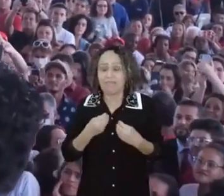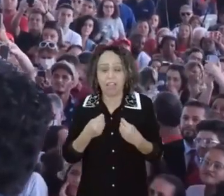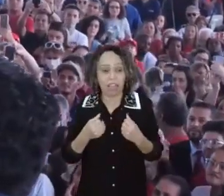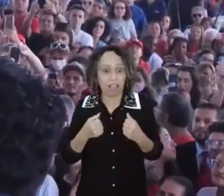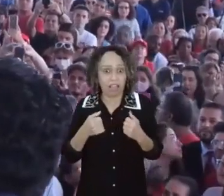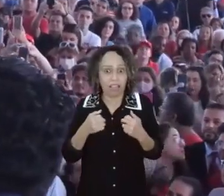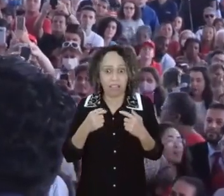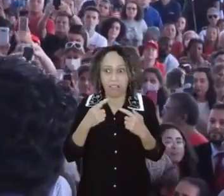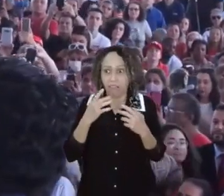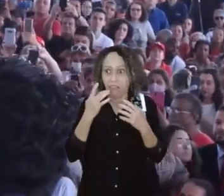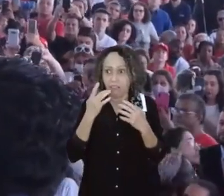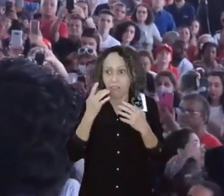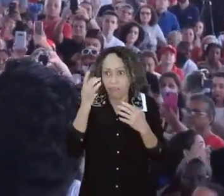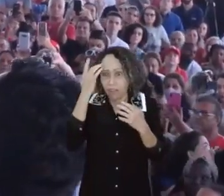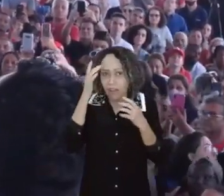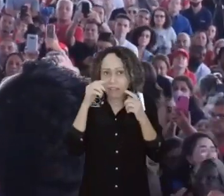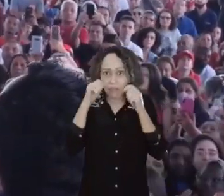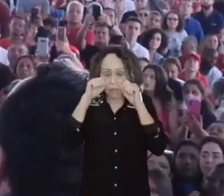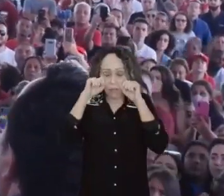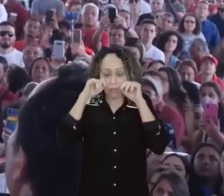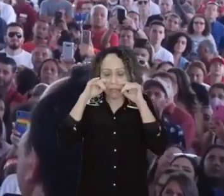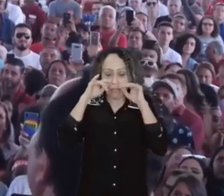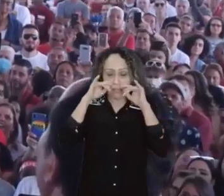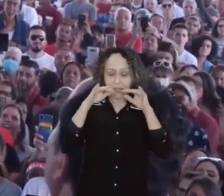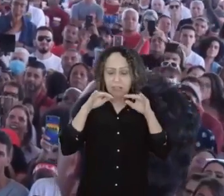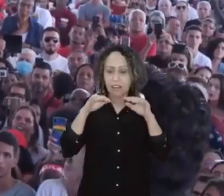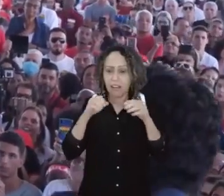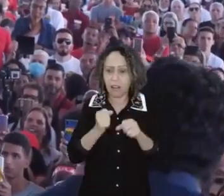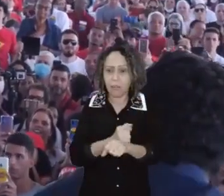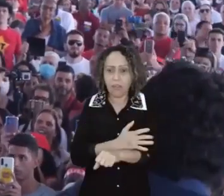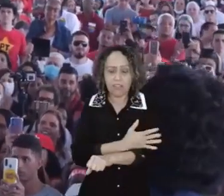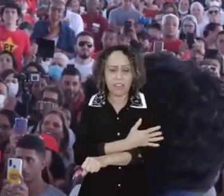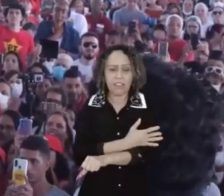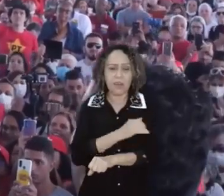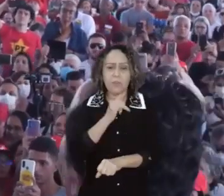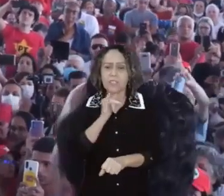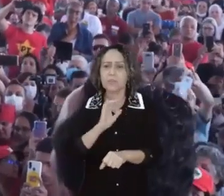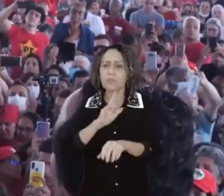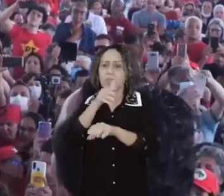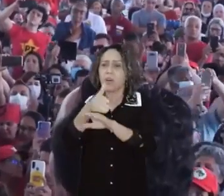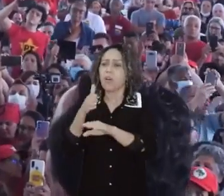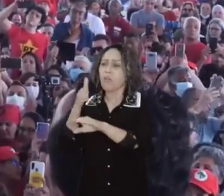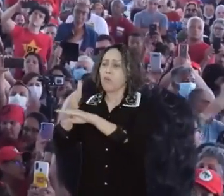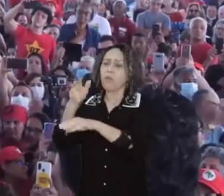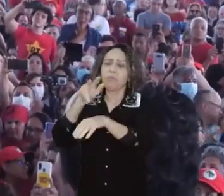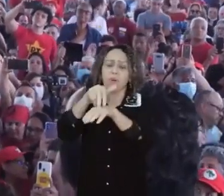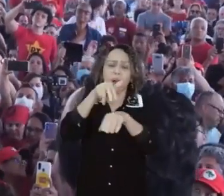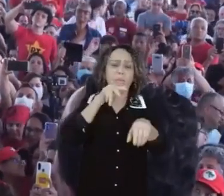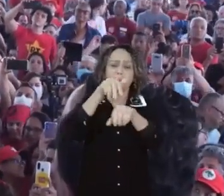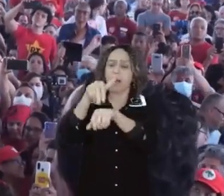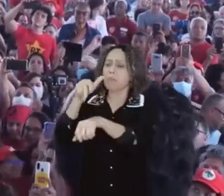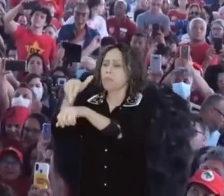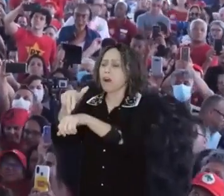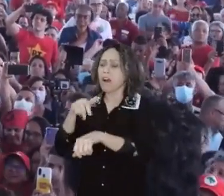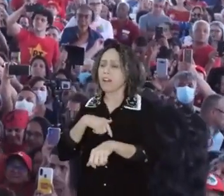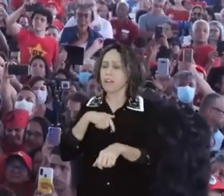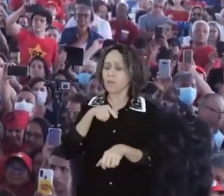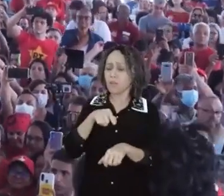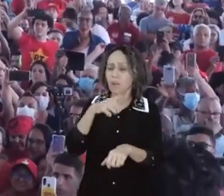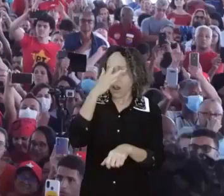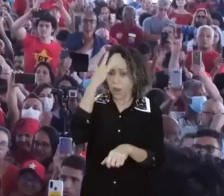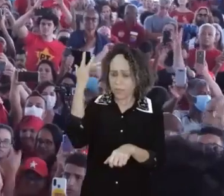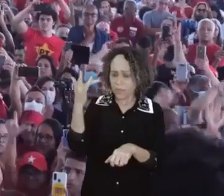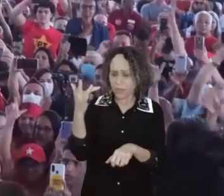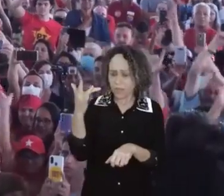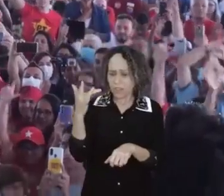10, 12, 15 pessoas que me abraçam chorando e falam: Lula, obrigado, porque eu fiz universidade. Eu sou o